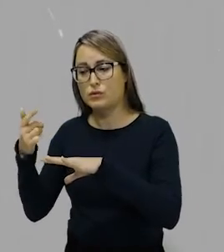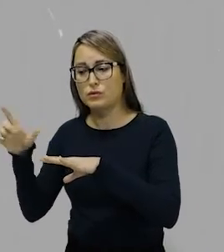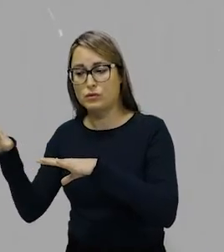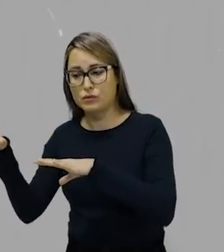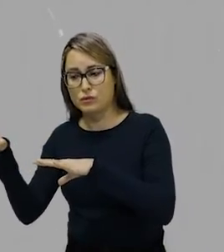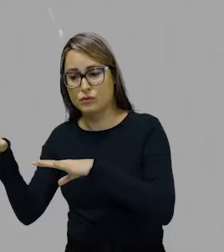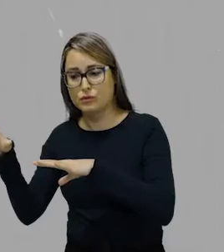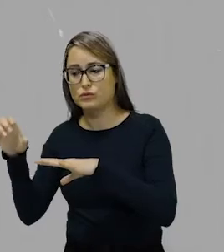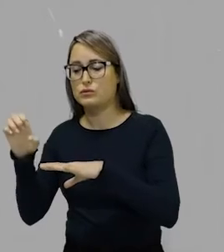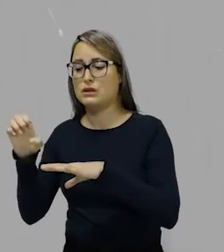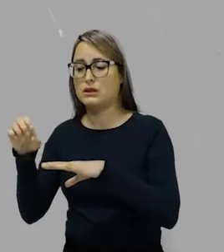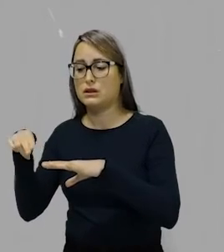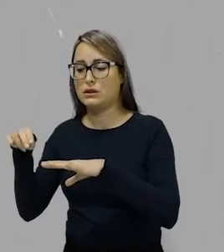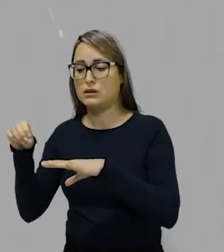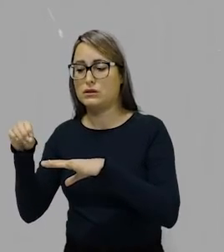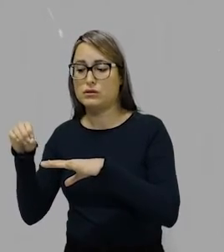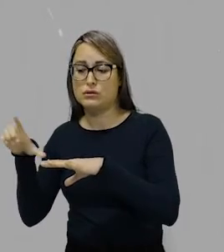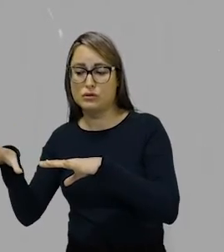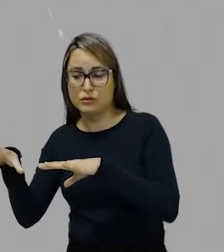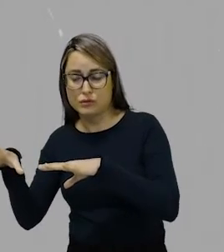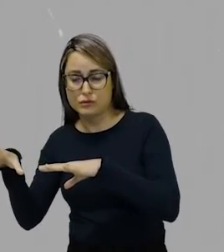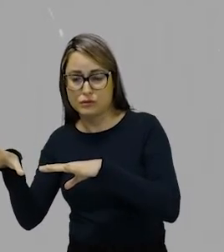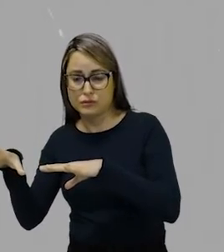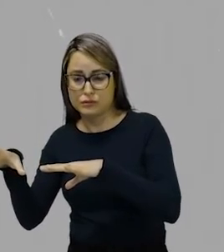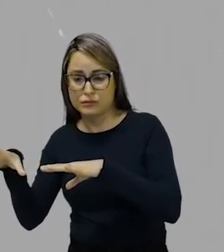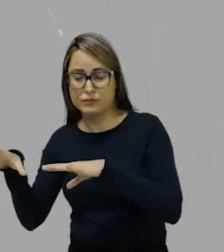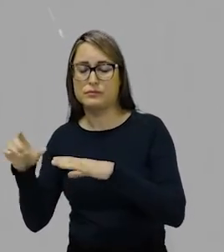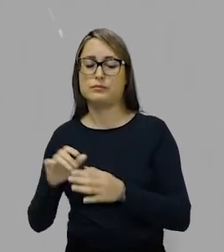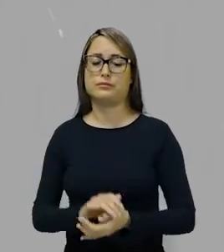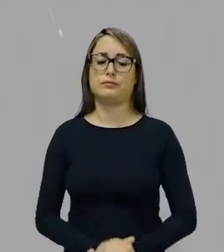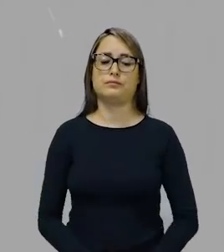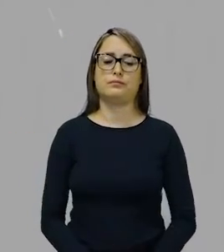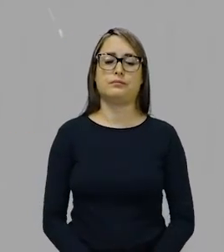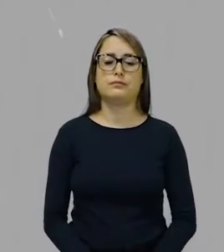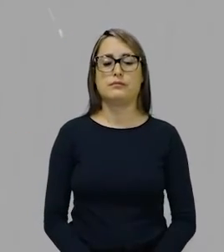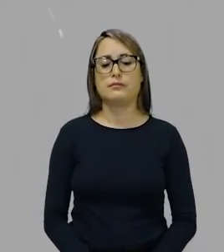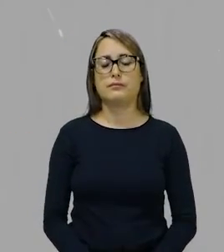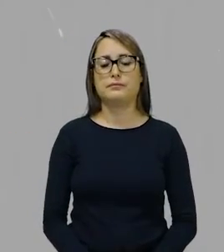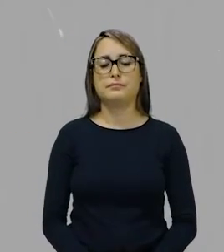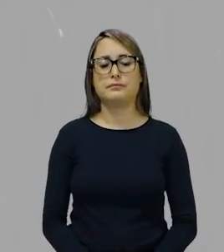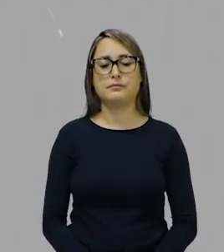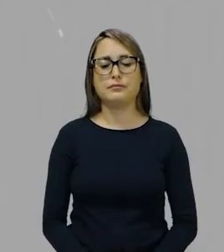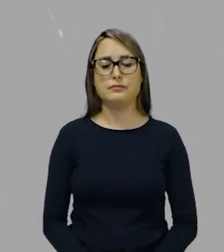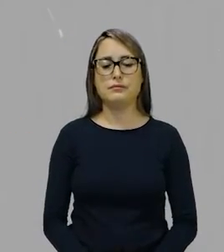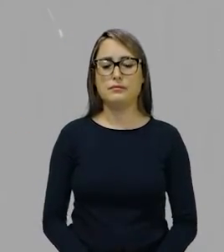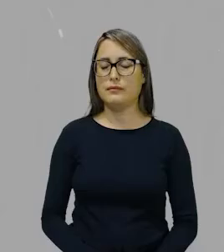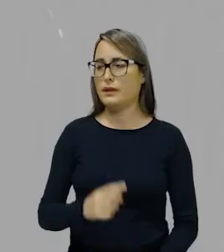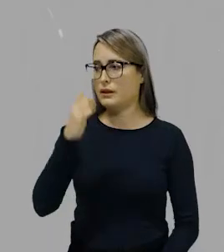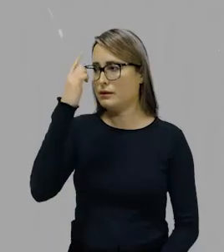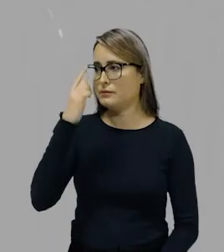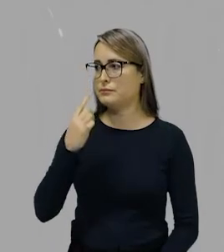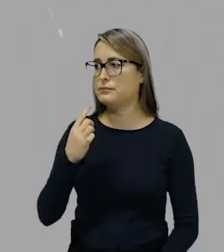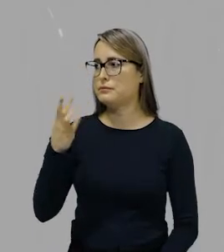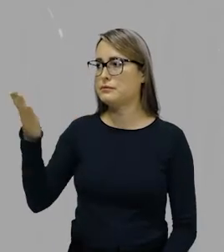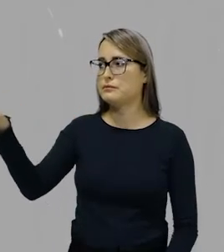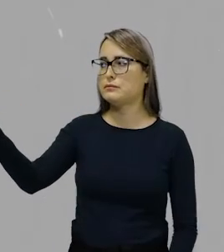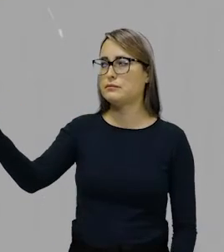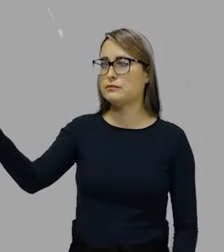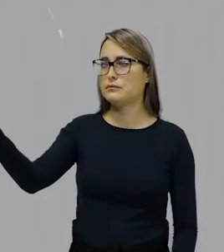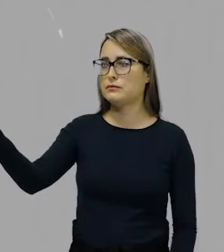outro enol. Aldeído enol, cetona enol. A figura ela nos mostra que é